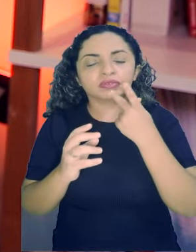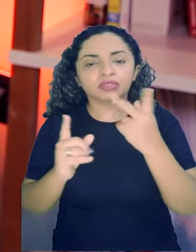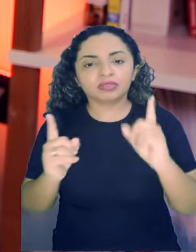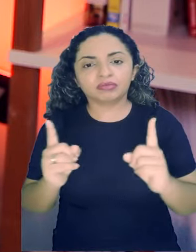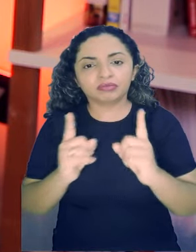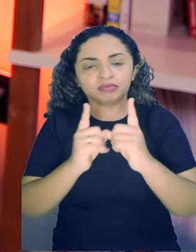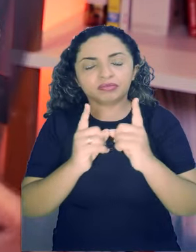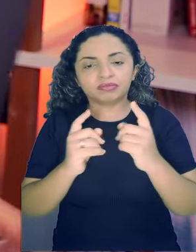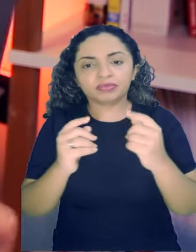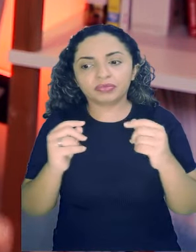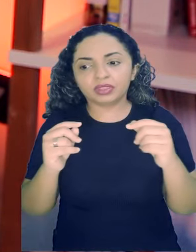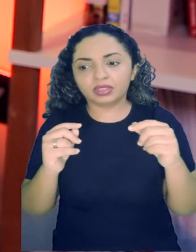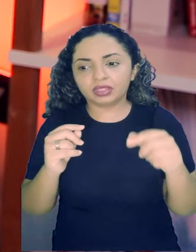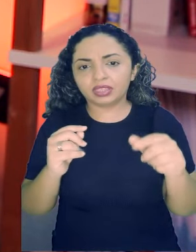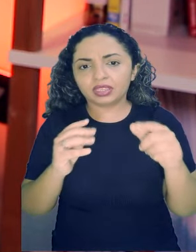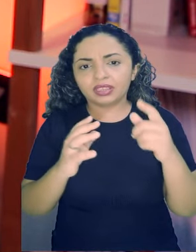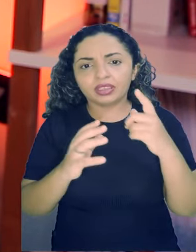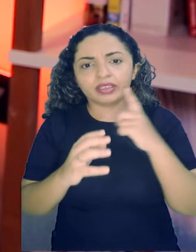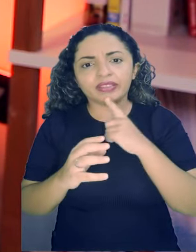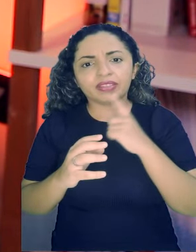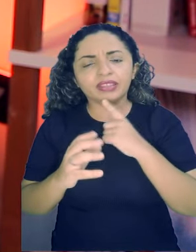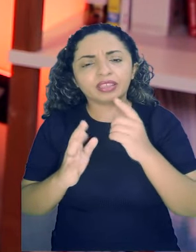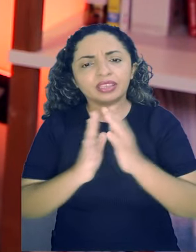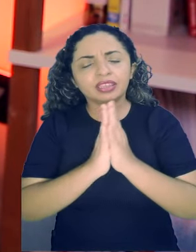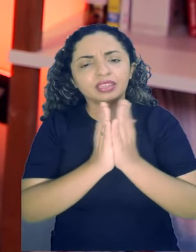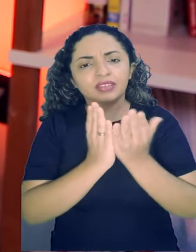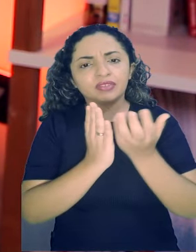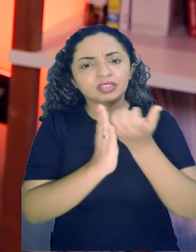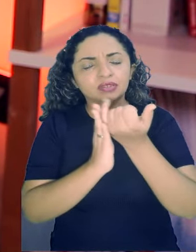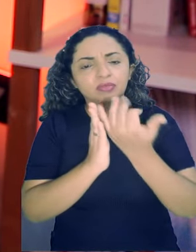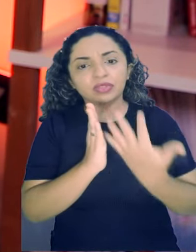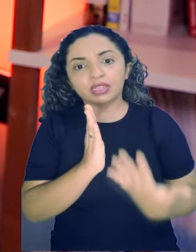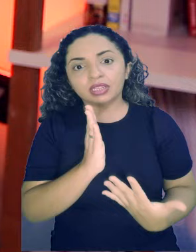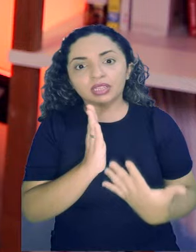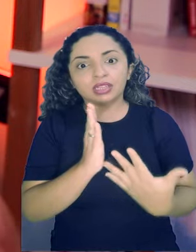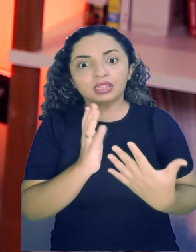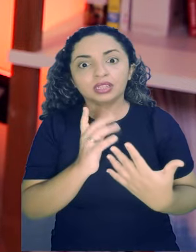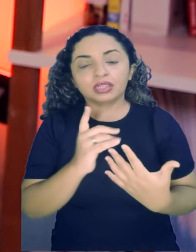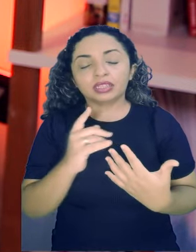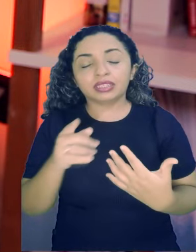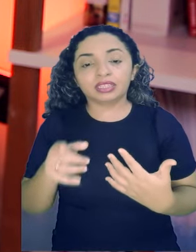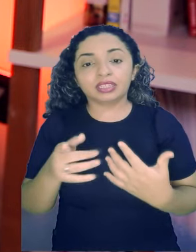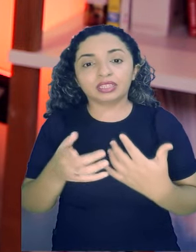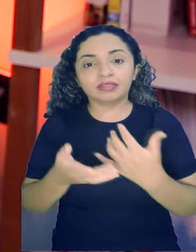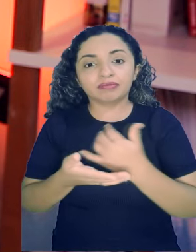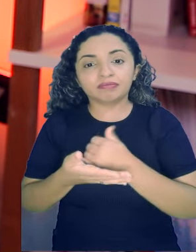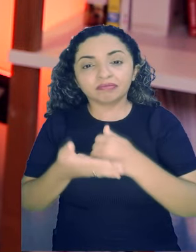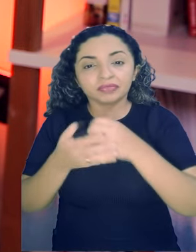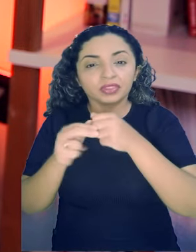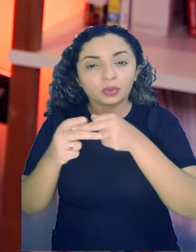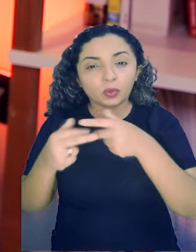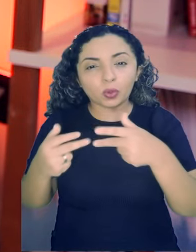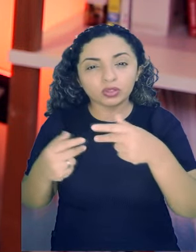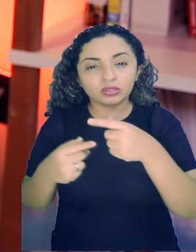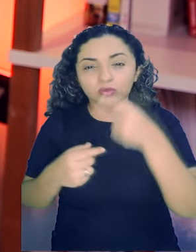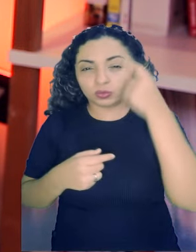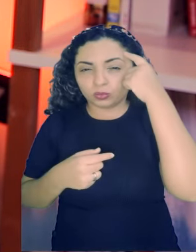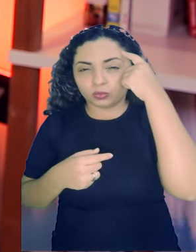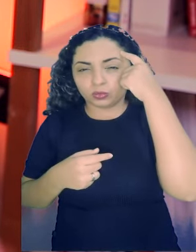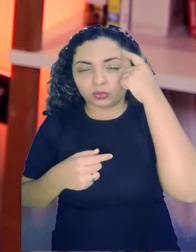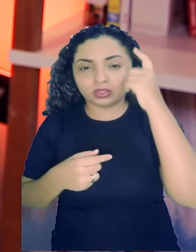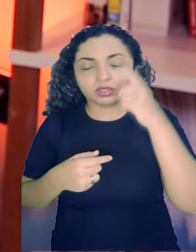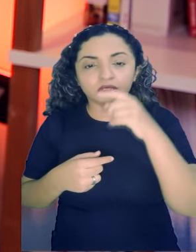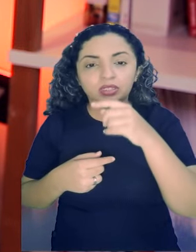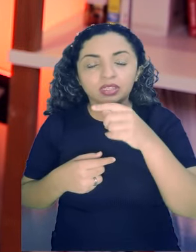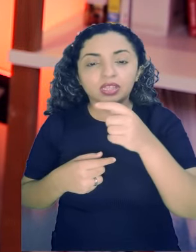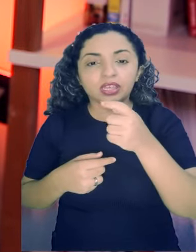Lady, um narrador desconhecido, ele viciado em drogas, ele se reúne ali, junta suas coisas,